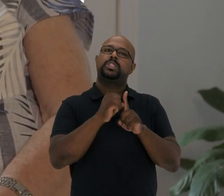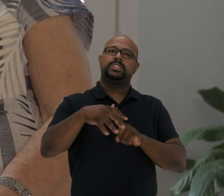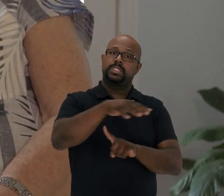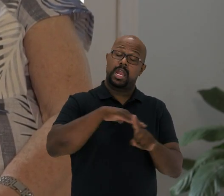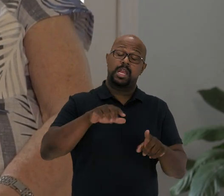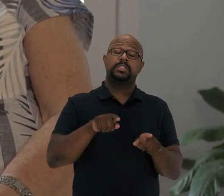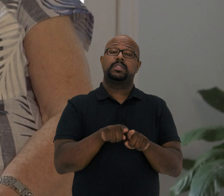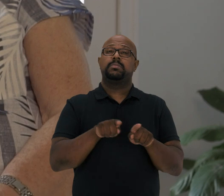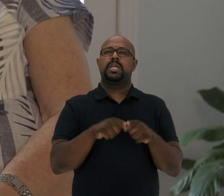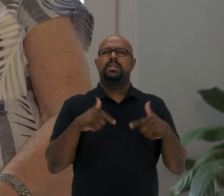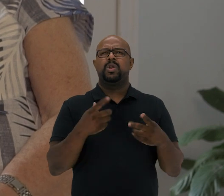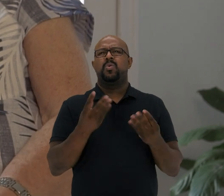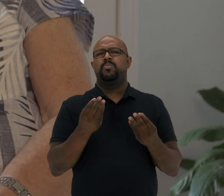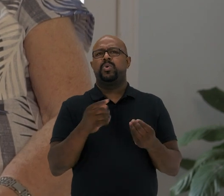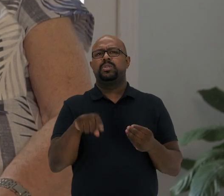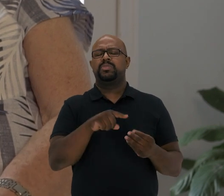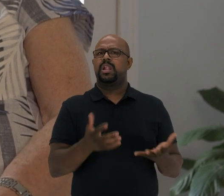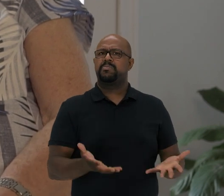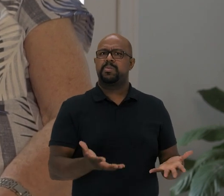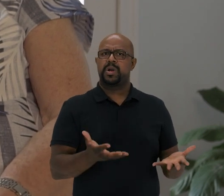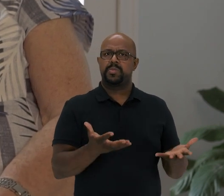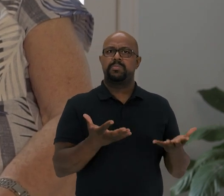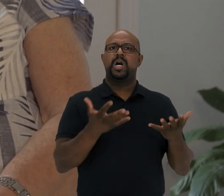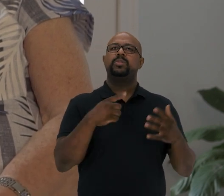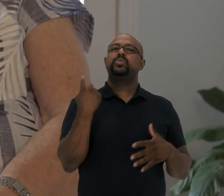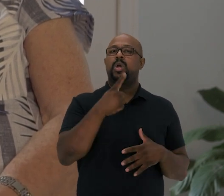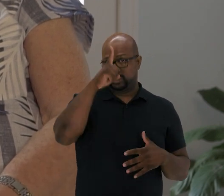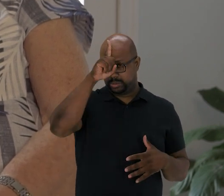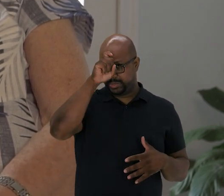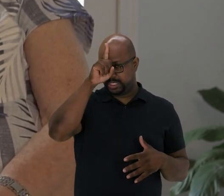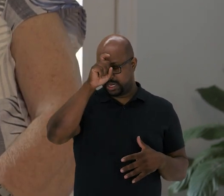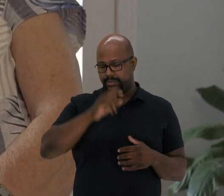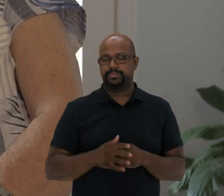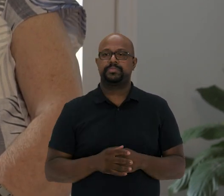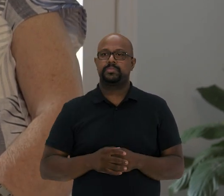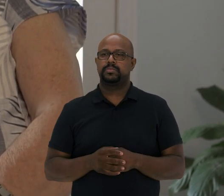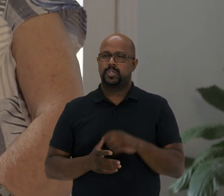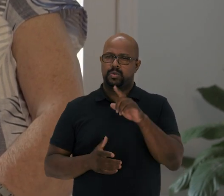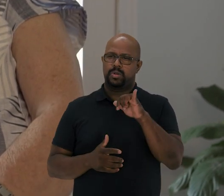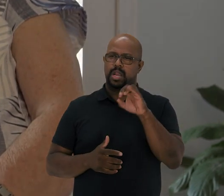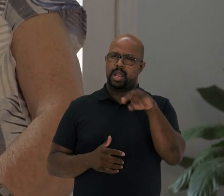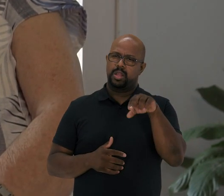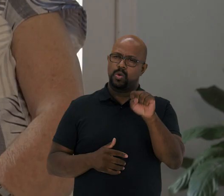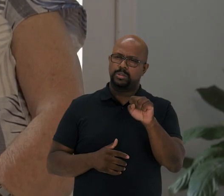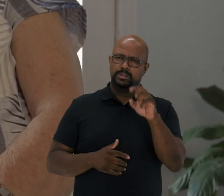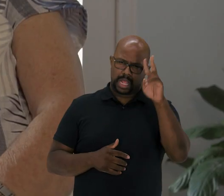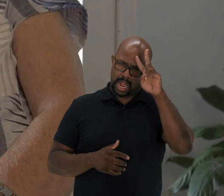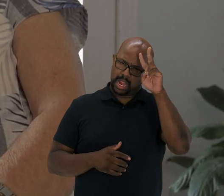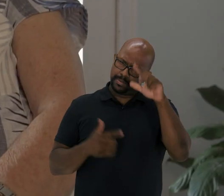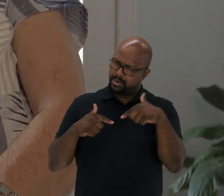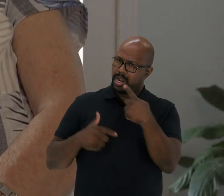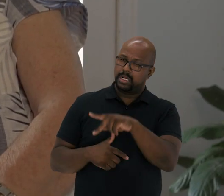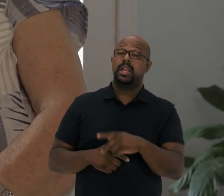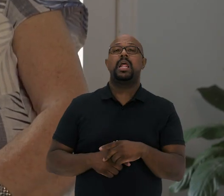e, inclusive, trabalhou muito pela construção do nosso hospital. E no Laios, a senhora lembra dos trabalhos que